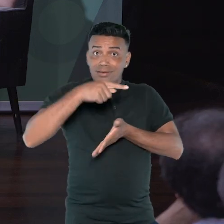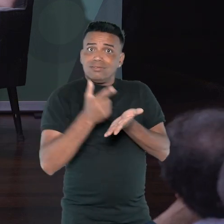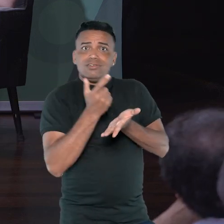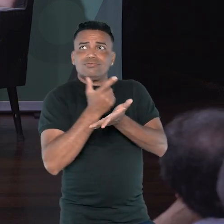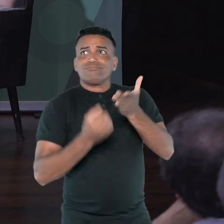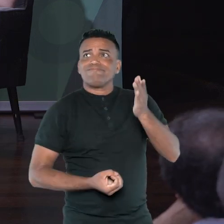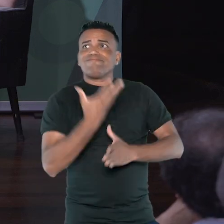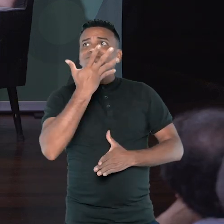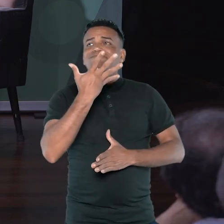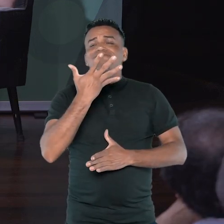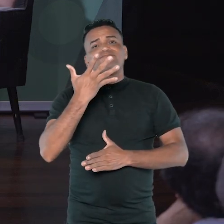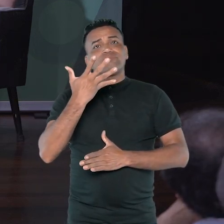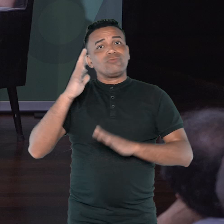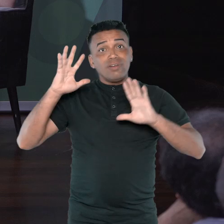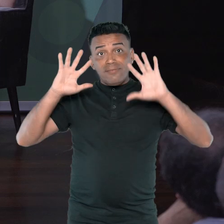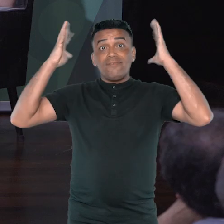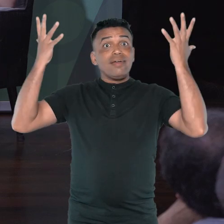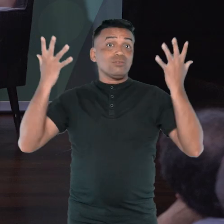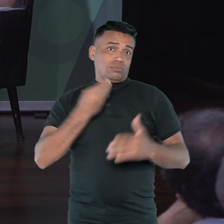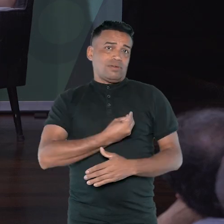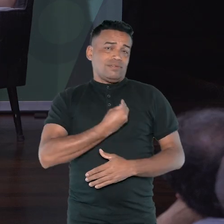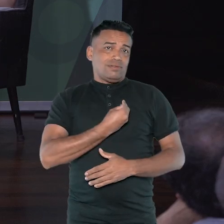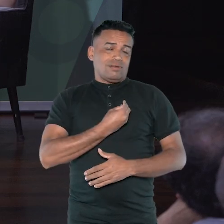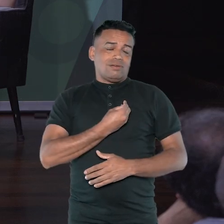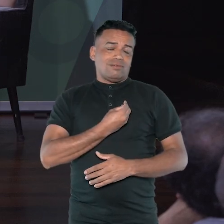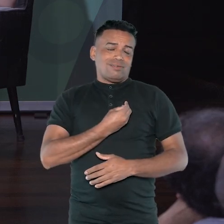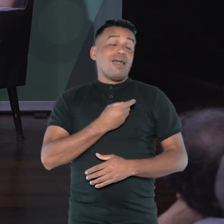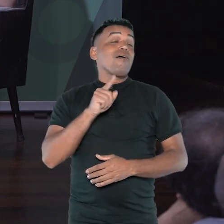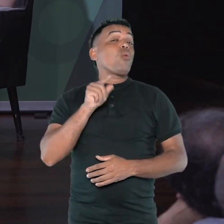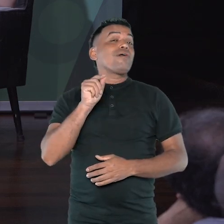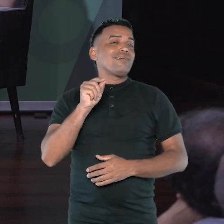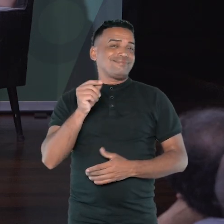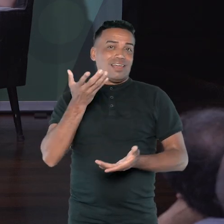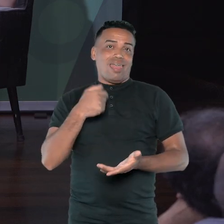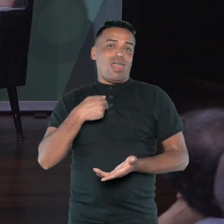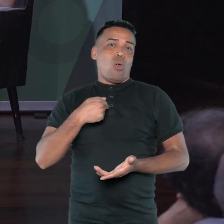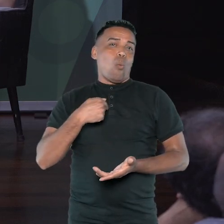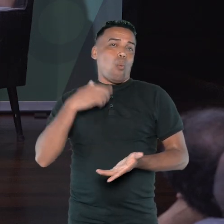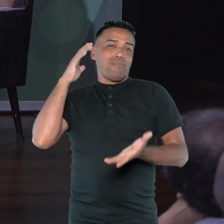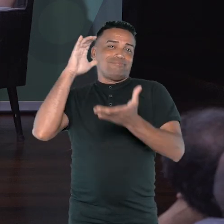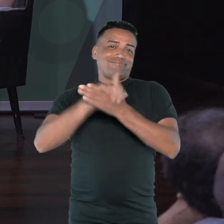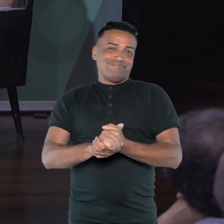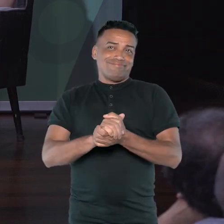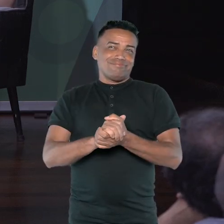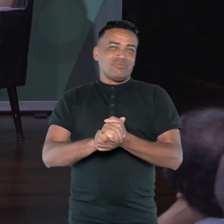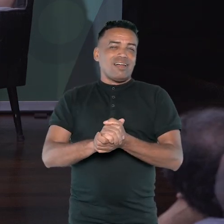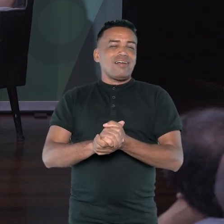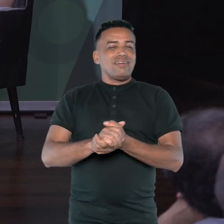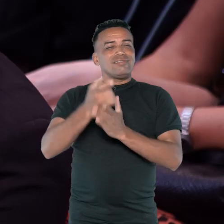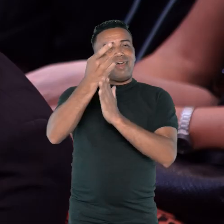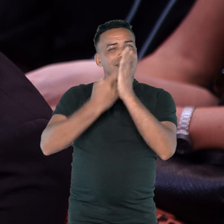surgiu também de um evento na minha vida, que foi que eu casei. E aí eu estava revisitando